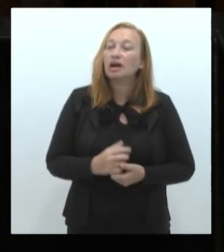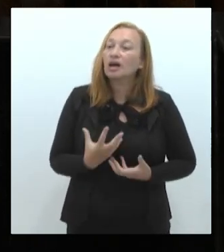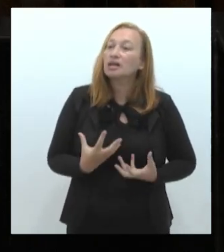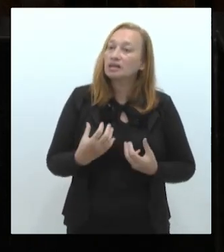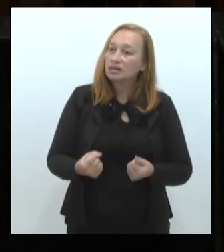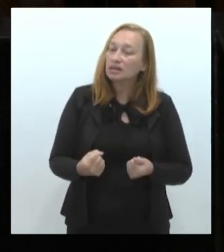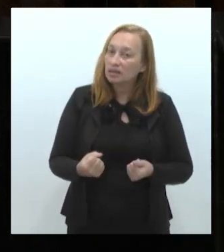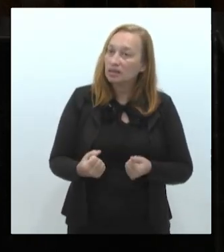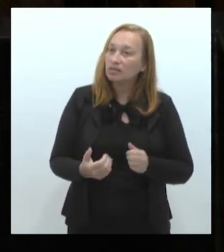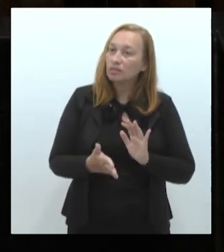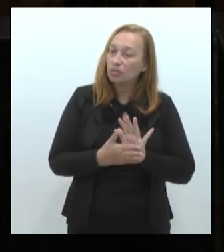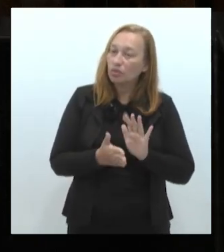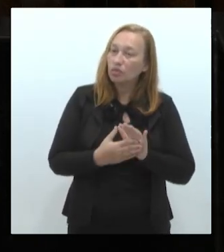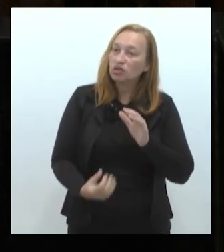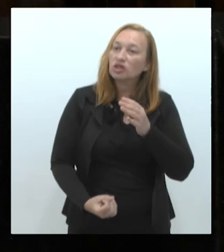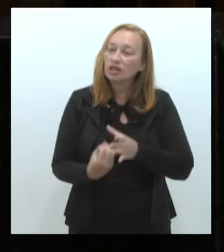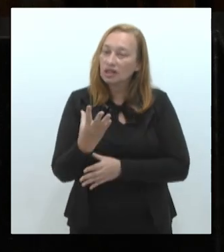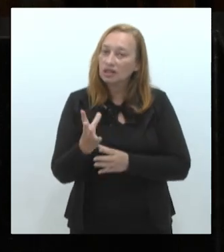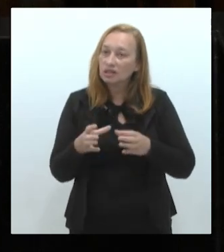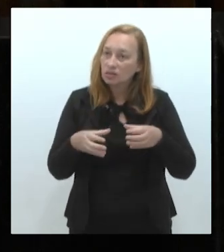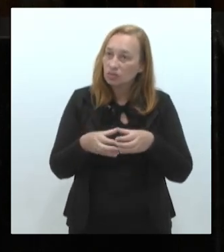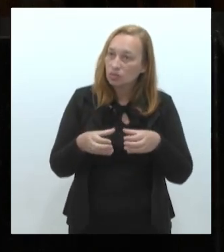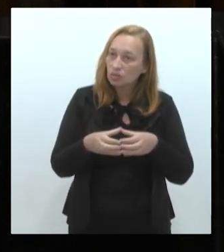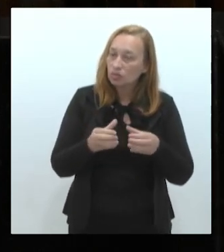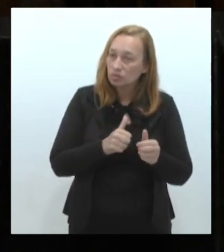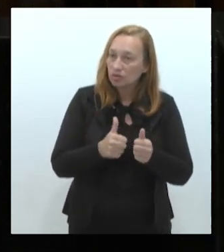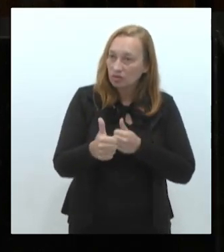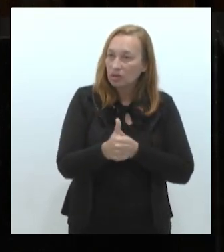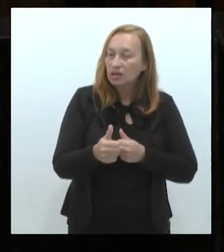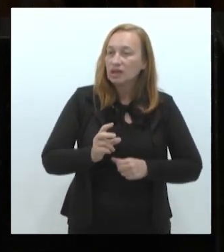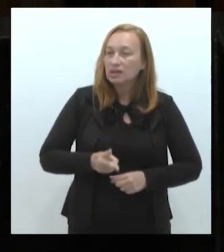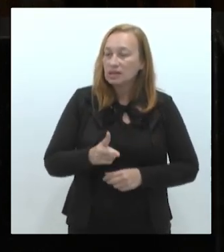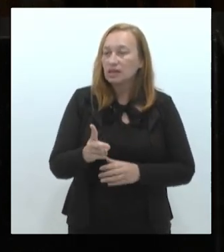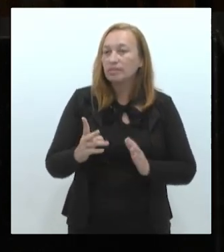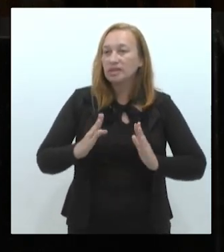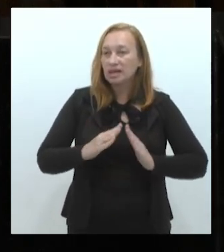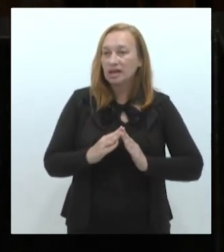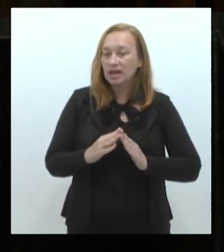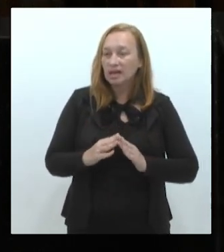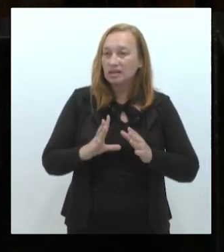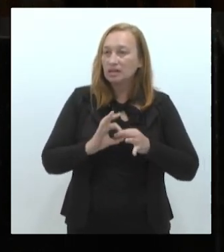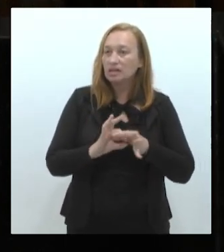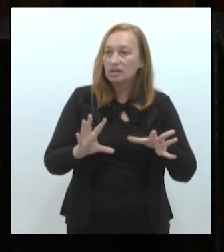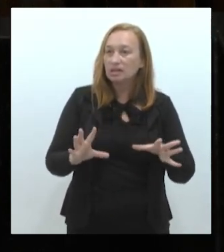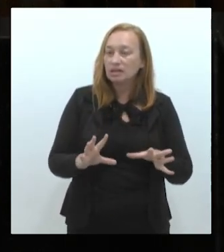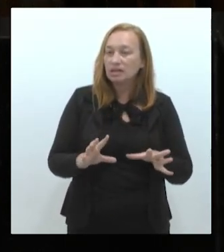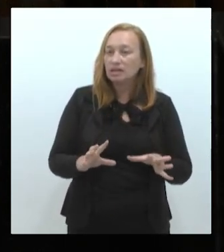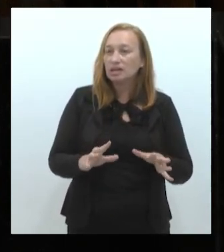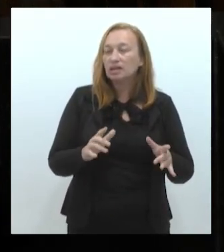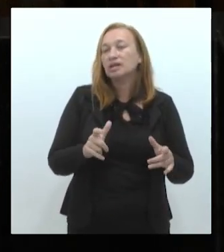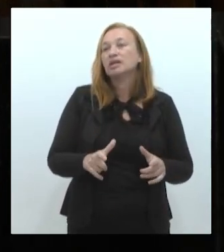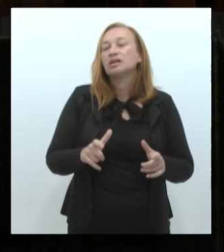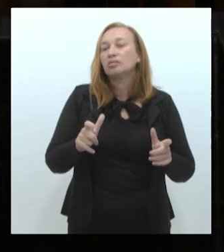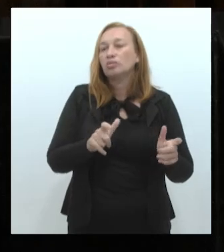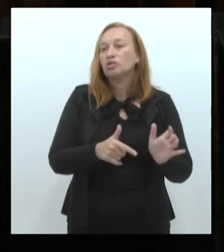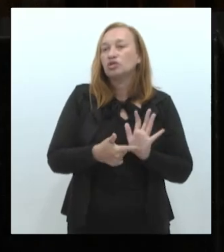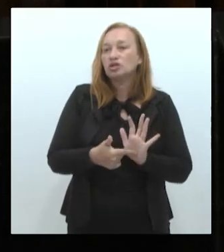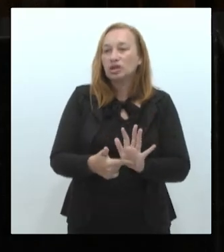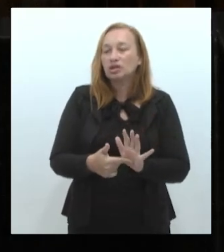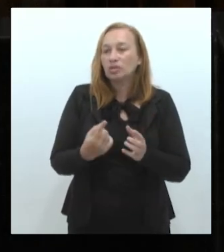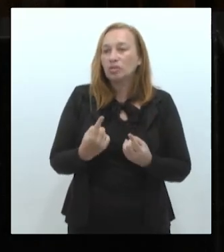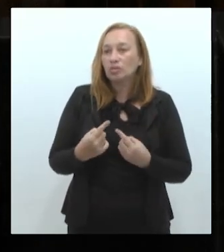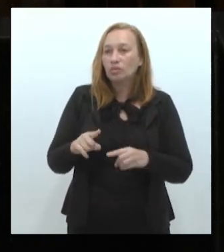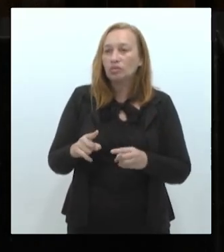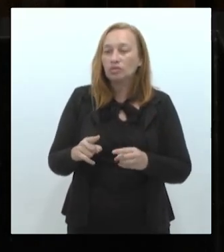minha proposição da criação dessa frente. Essa casa sempre teve espaços relativos às tragédias, mas sempre foi posterior. Sempre